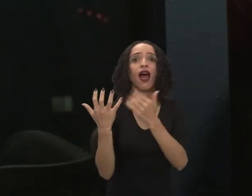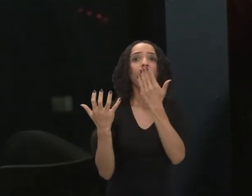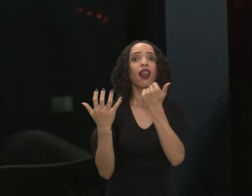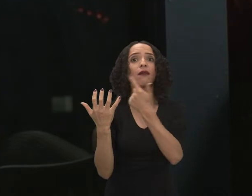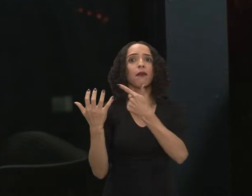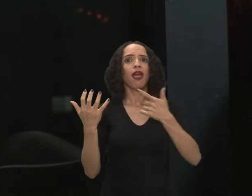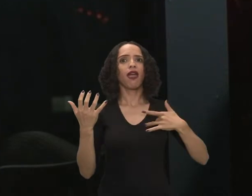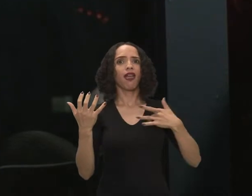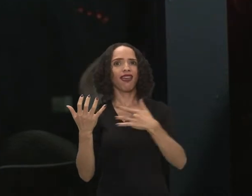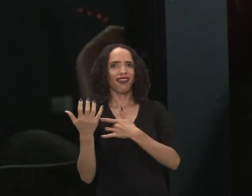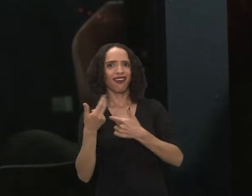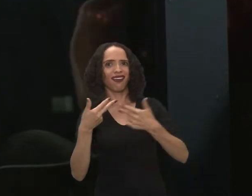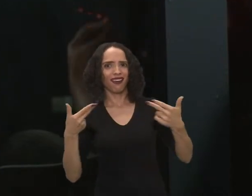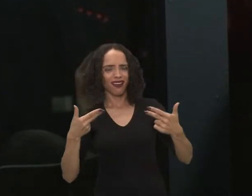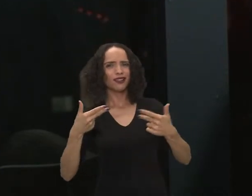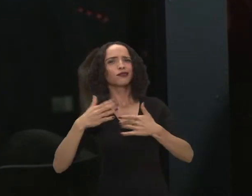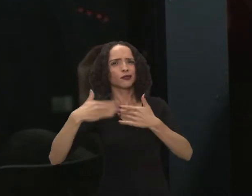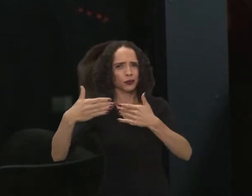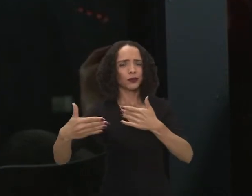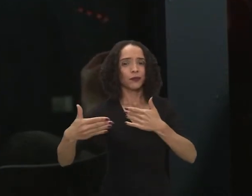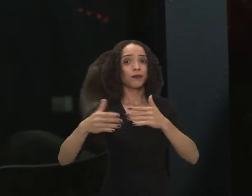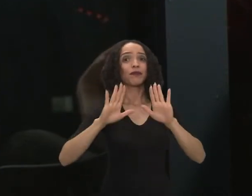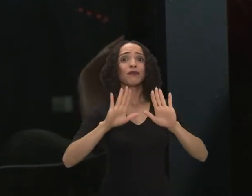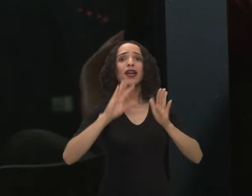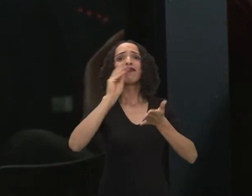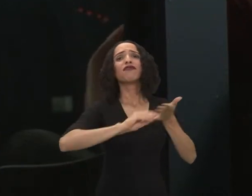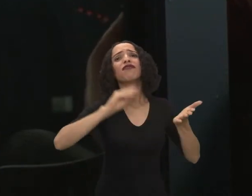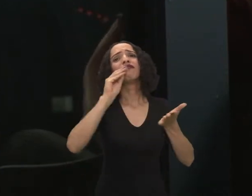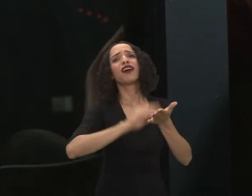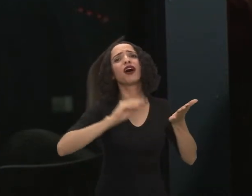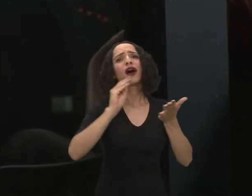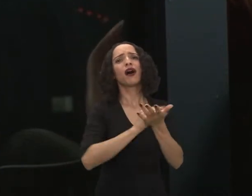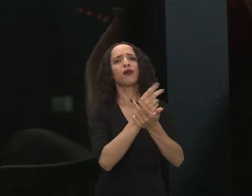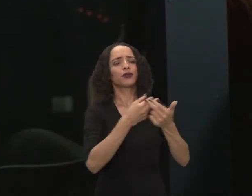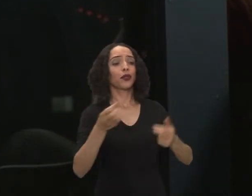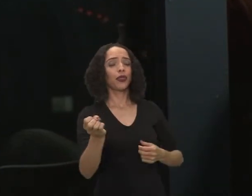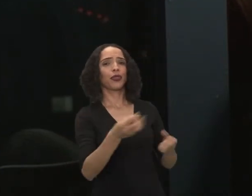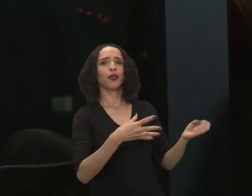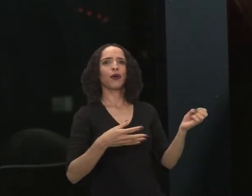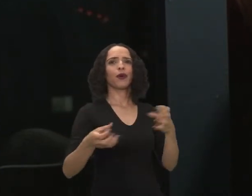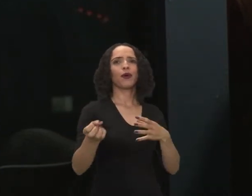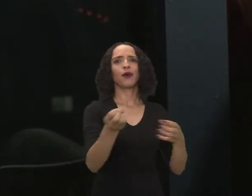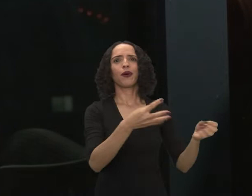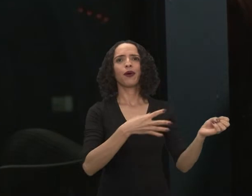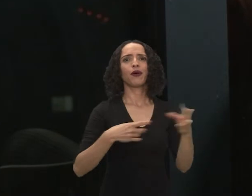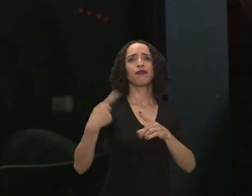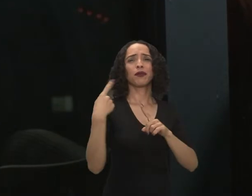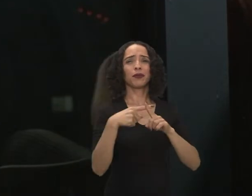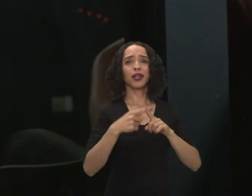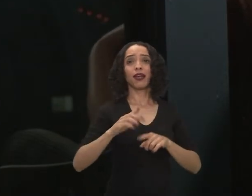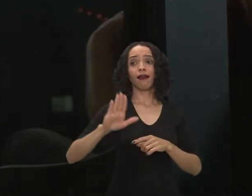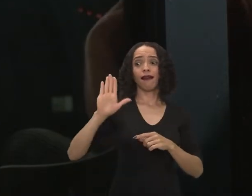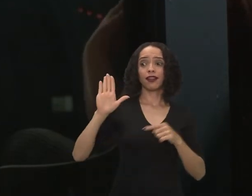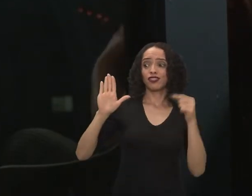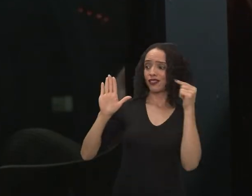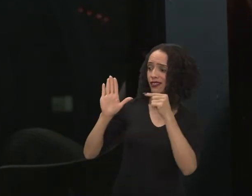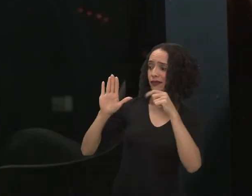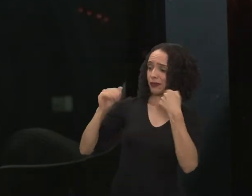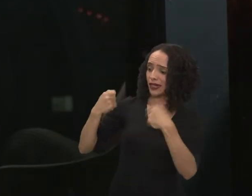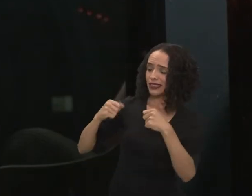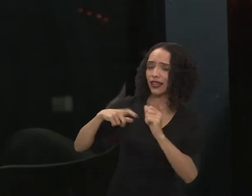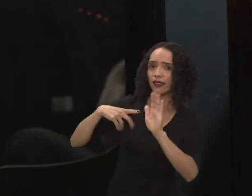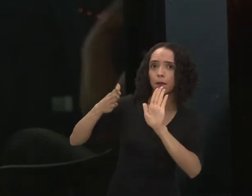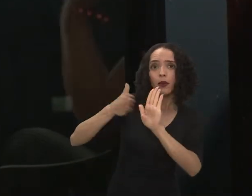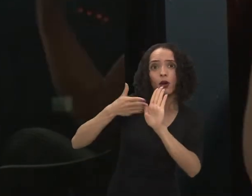tudo mais. Mas precisa ter algo novo, né? Os candidatos precisam aprimorar melhor as suas propostas para trazer algo novo